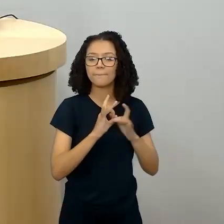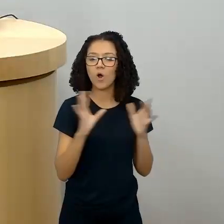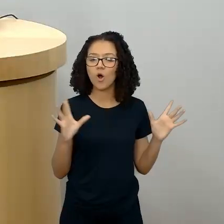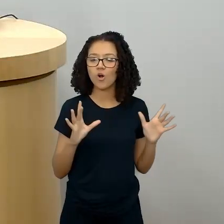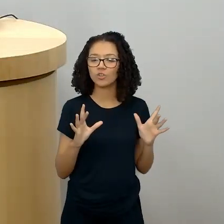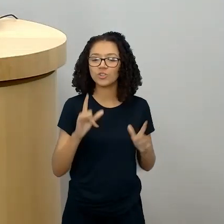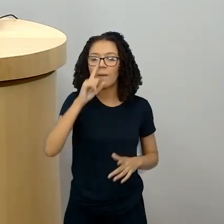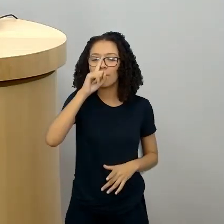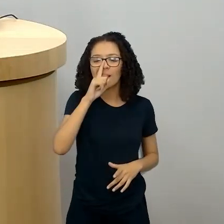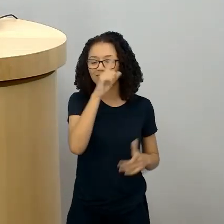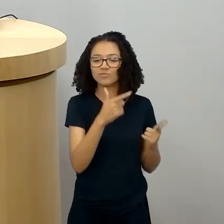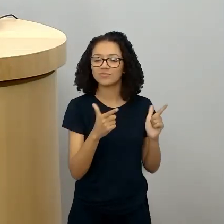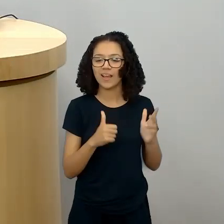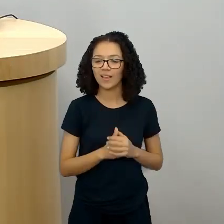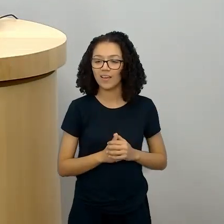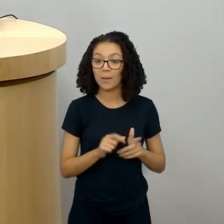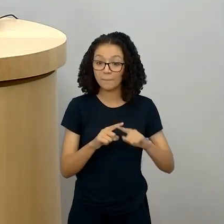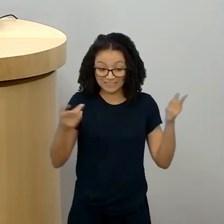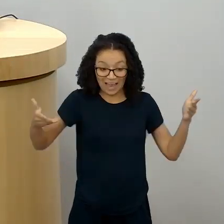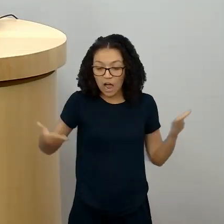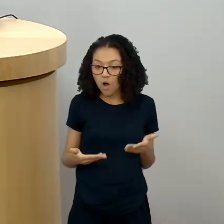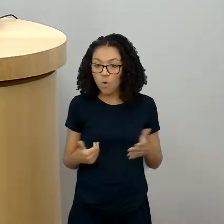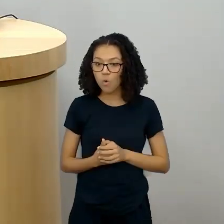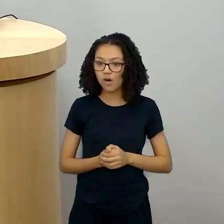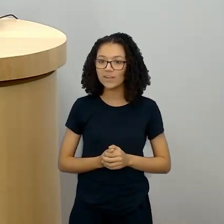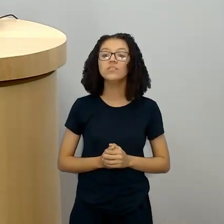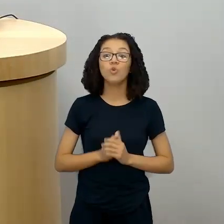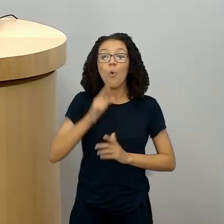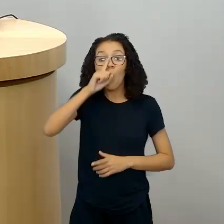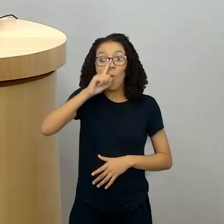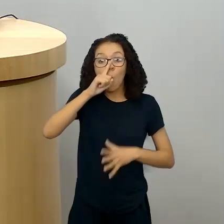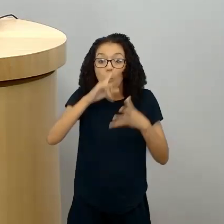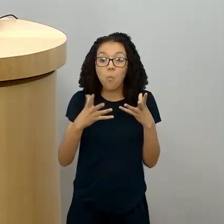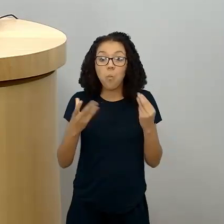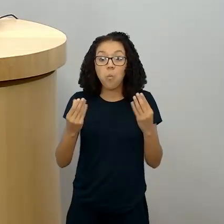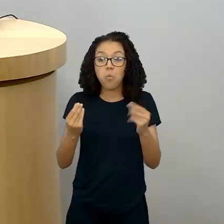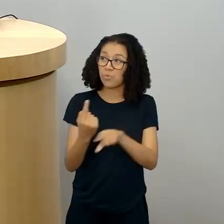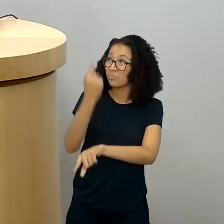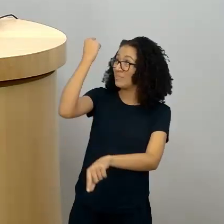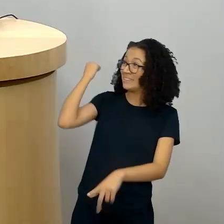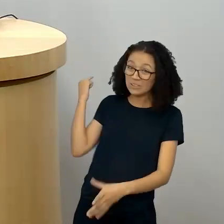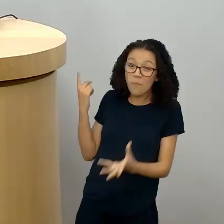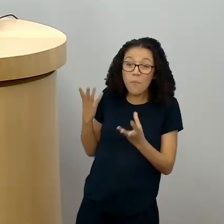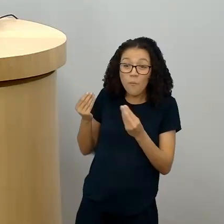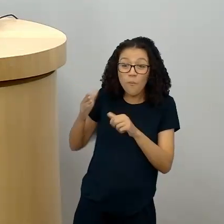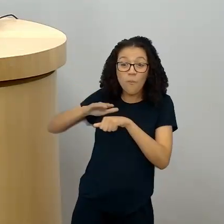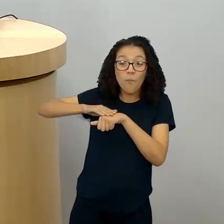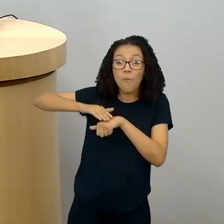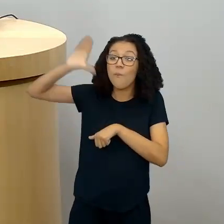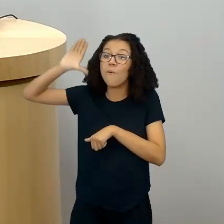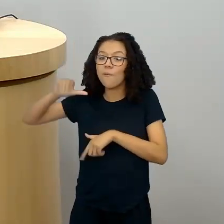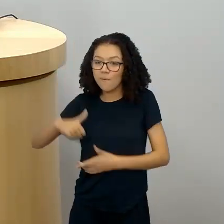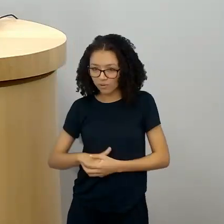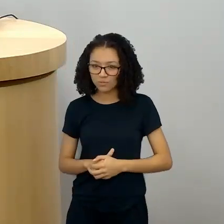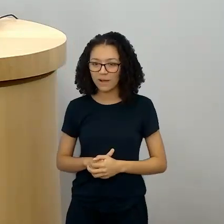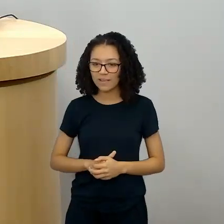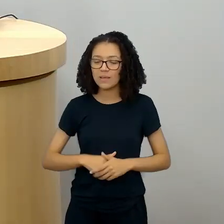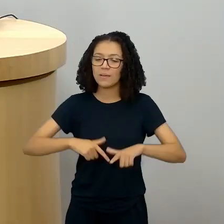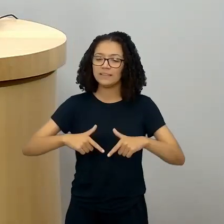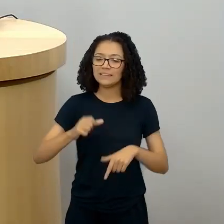roupa especial, tem que assinar um termo que se responsabiliza por todo esse